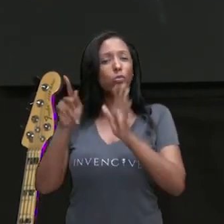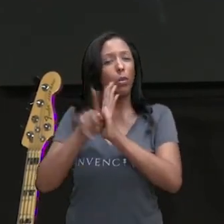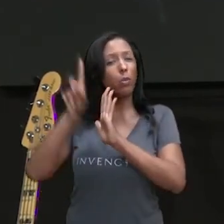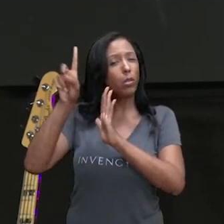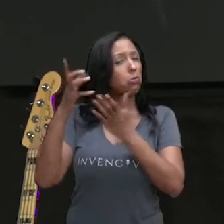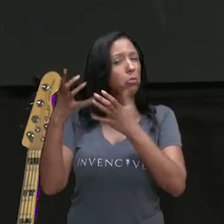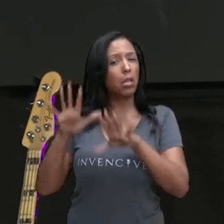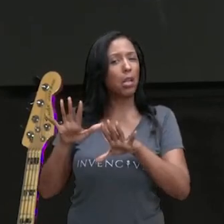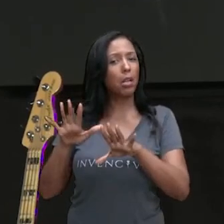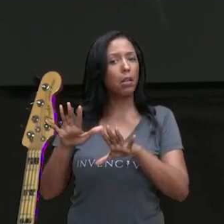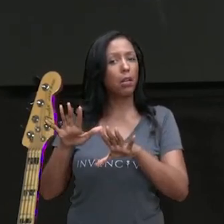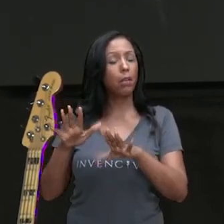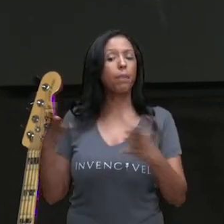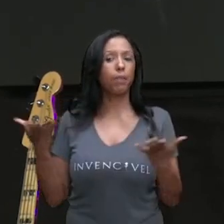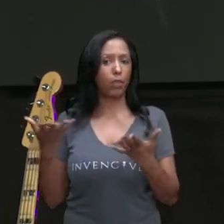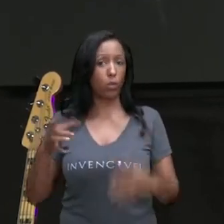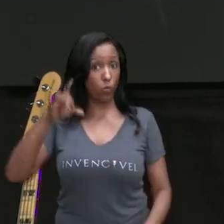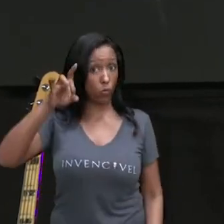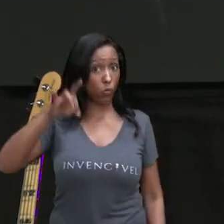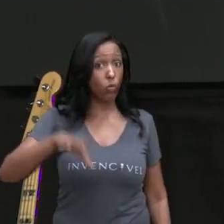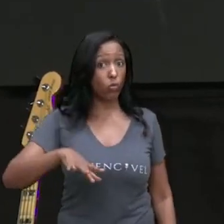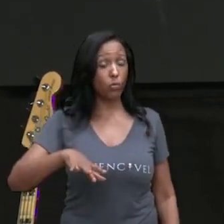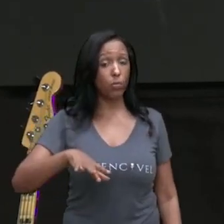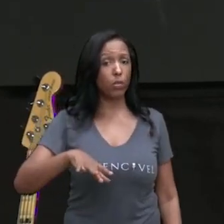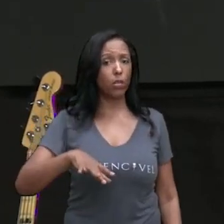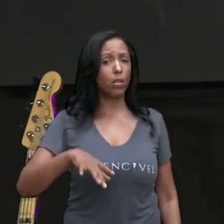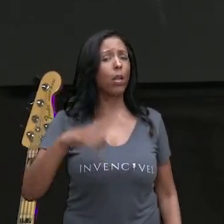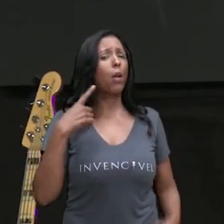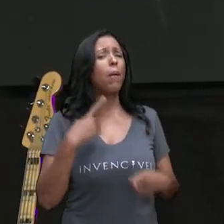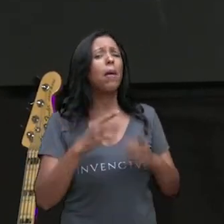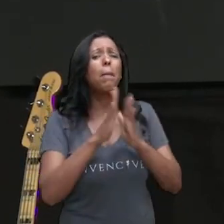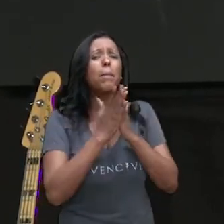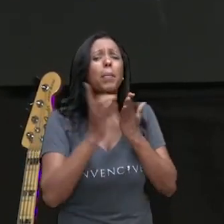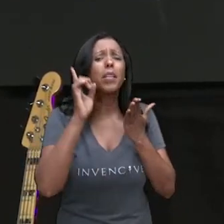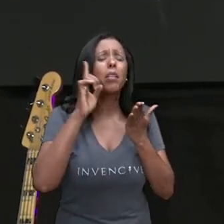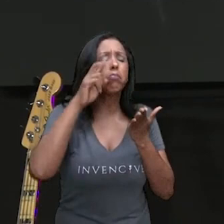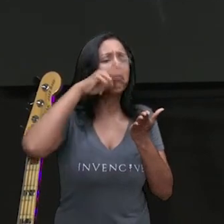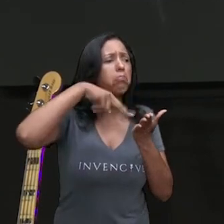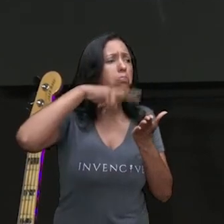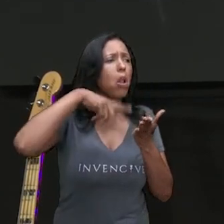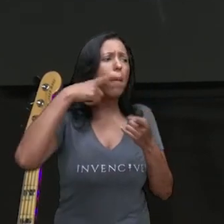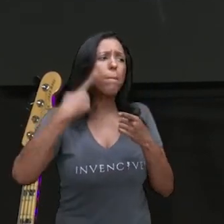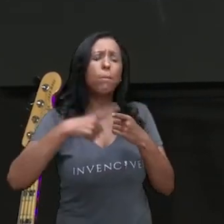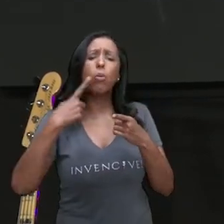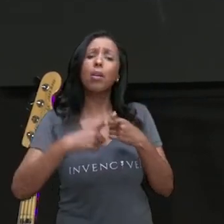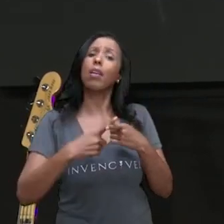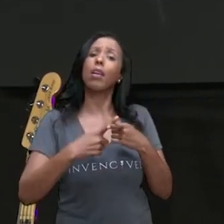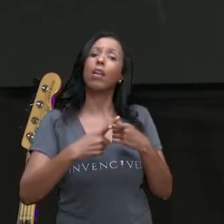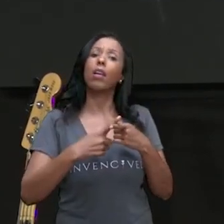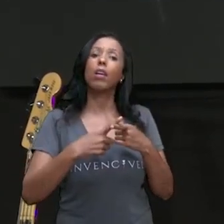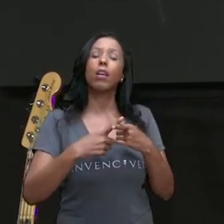Meus amados, em último lugar, sabe por que eu tenho que ler a Bíblia? Porque ela nos prepara